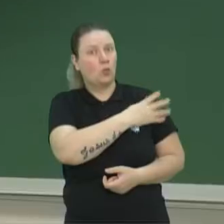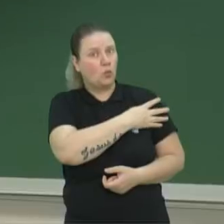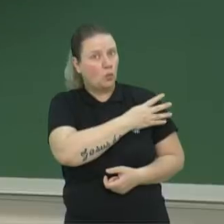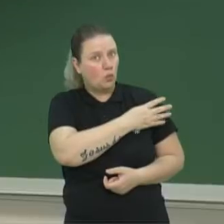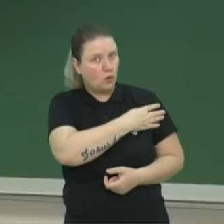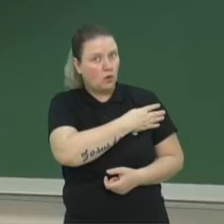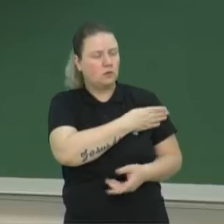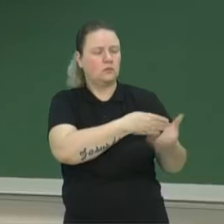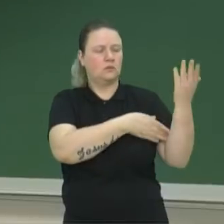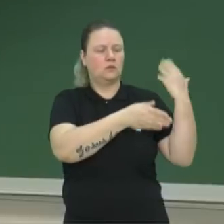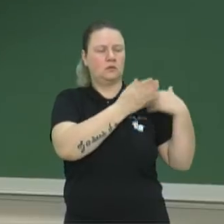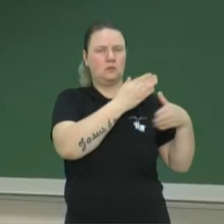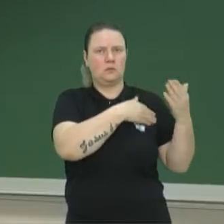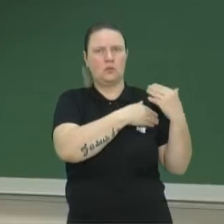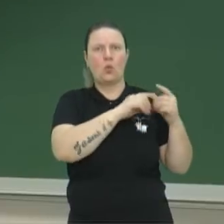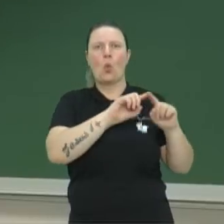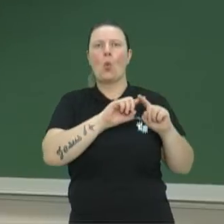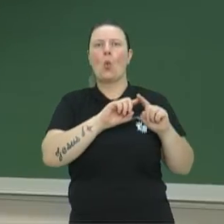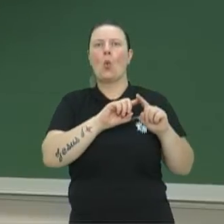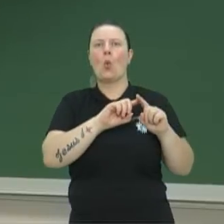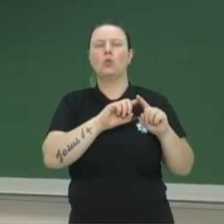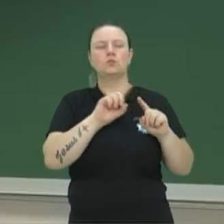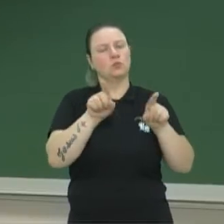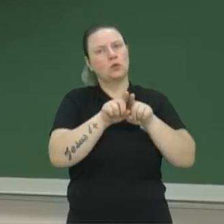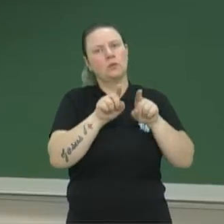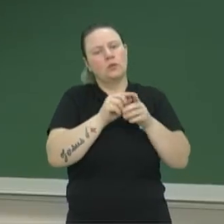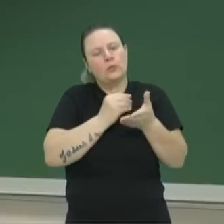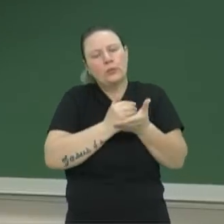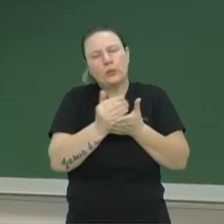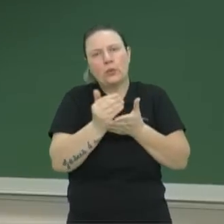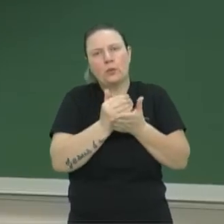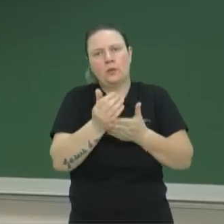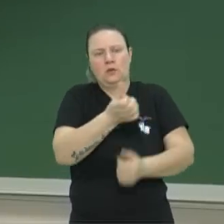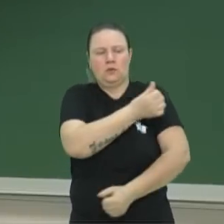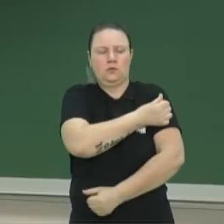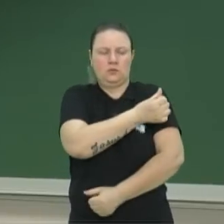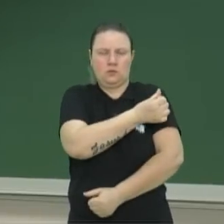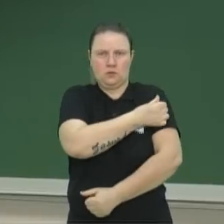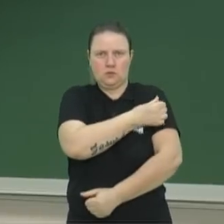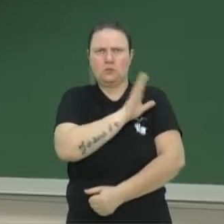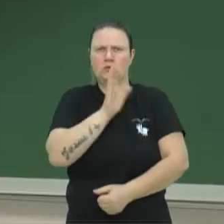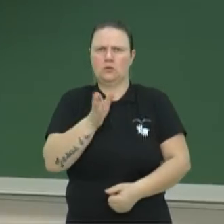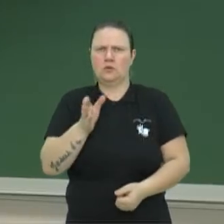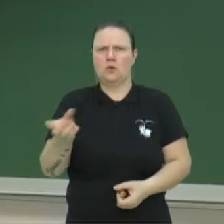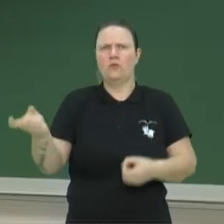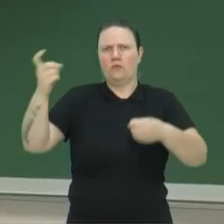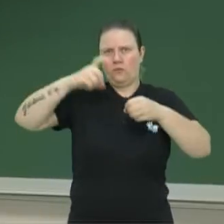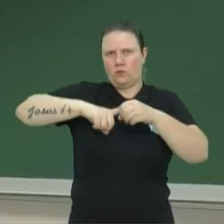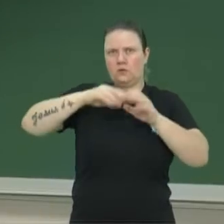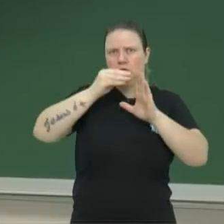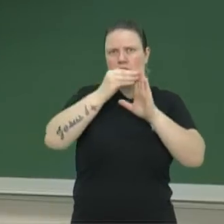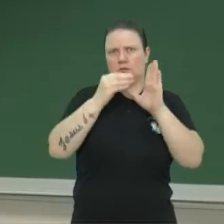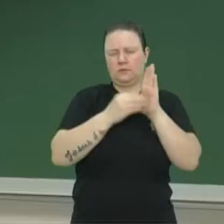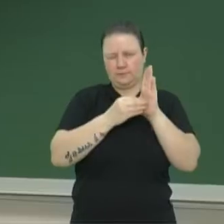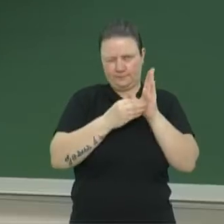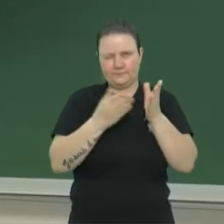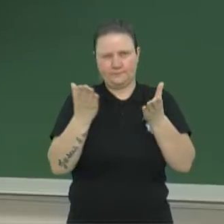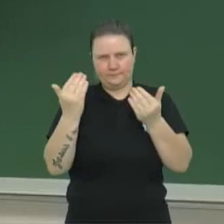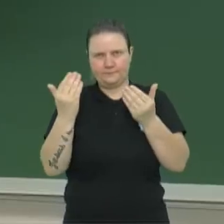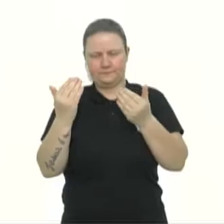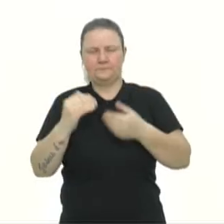ano, né? Ou mesmo no início aí do sexto ano, na parte presencial. Mas vamos retomar aqui, o professor ajuda